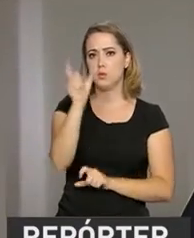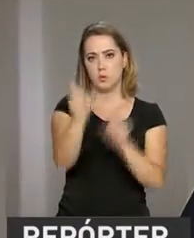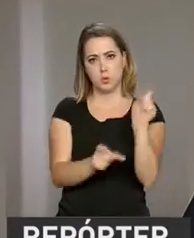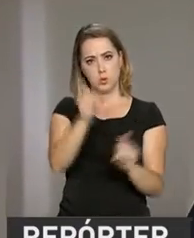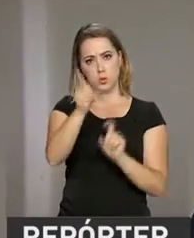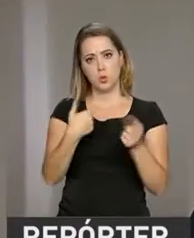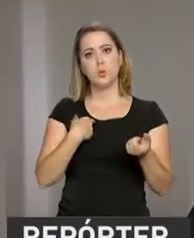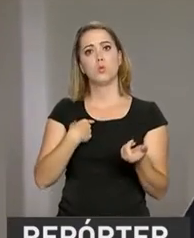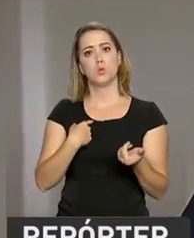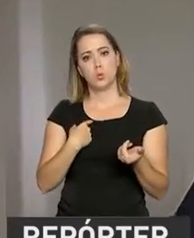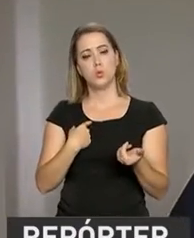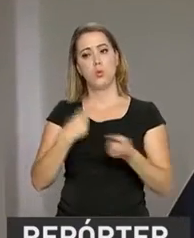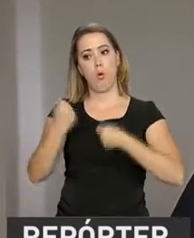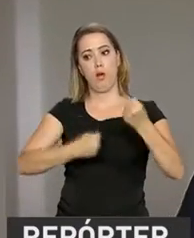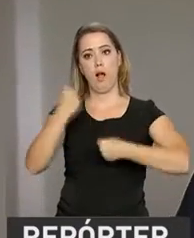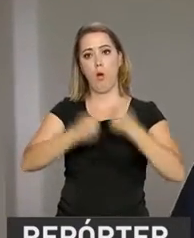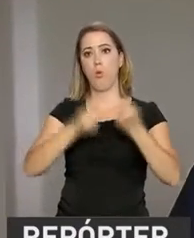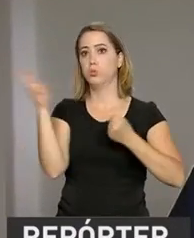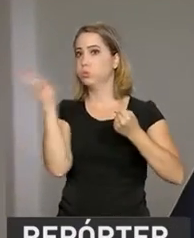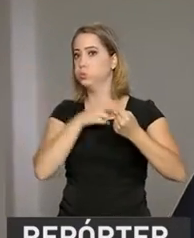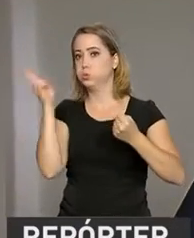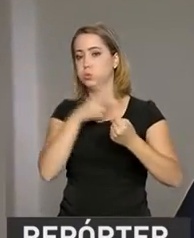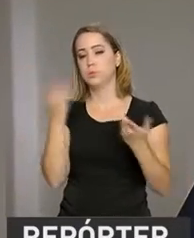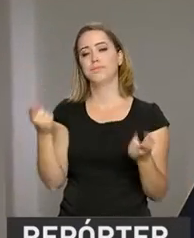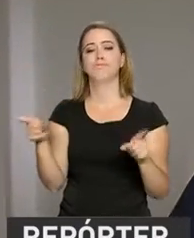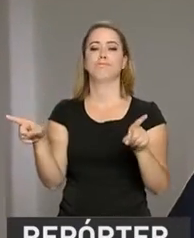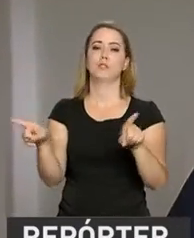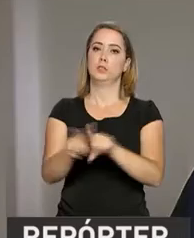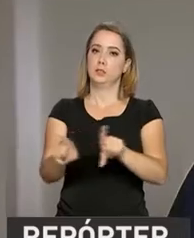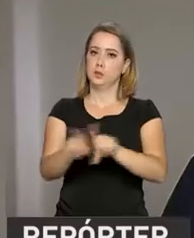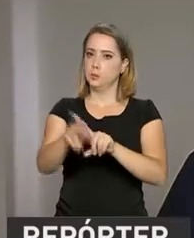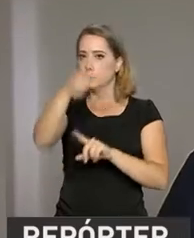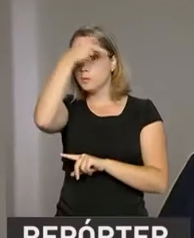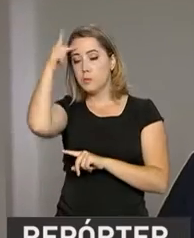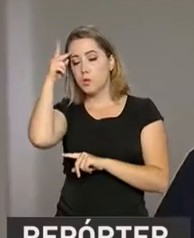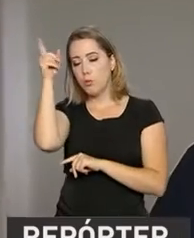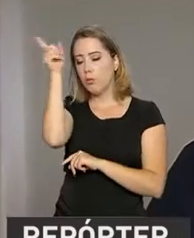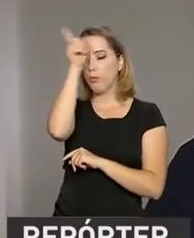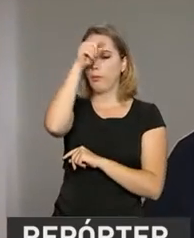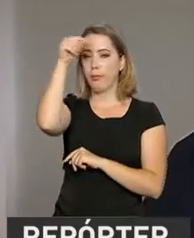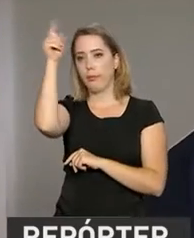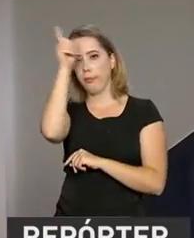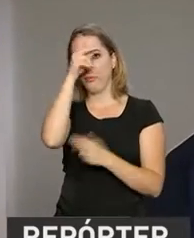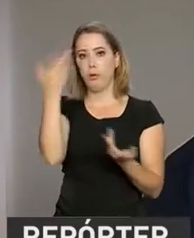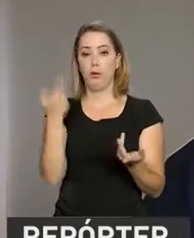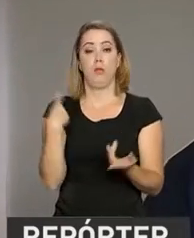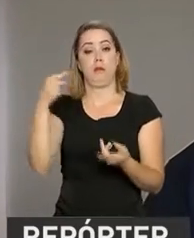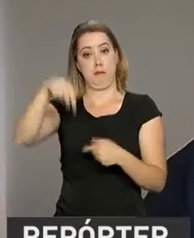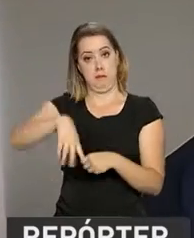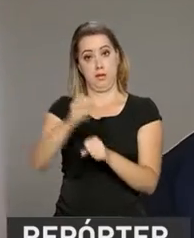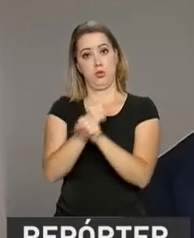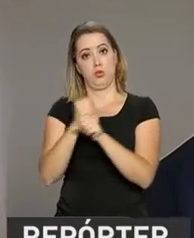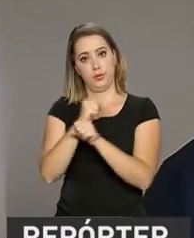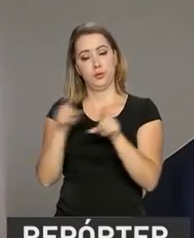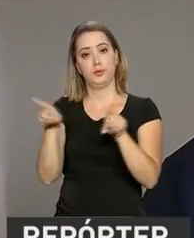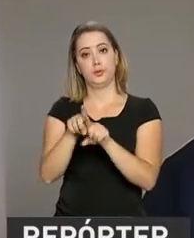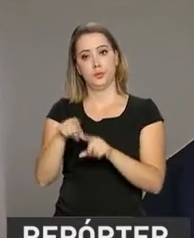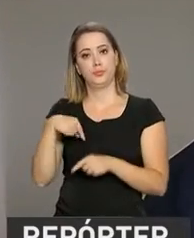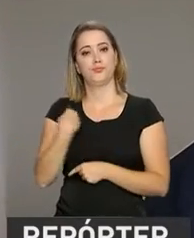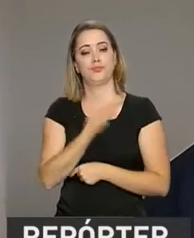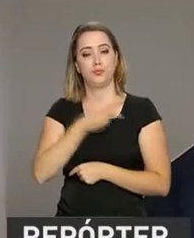excesso de velocidade. Outro alvo é a alcoolemia, né? Pessoas dirigindo sob a influência de álcool. Esse ano a gente também fez mais de 62